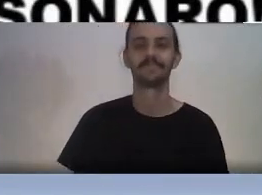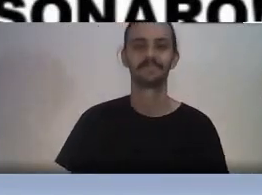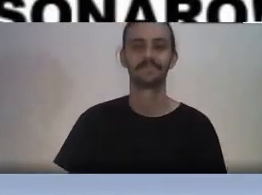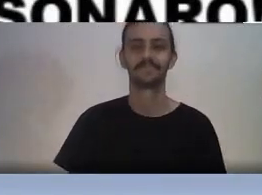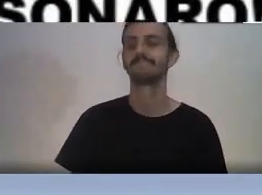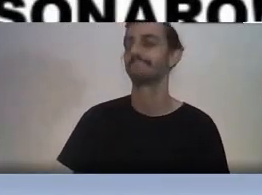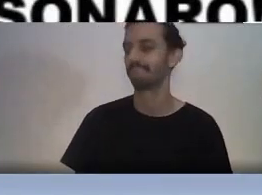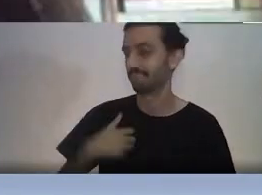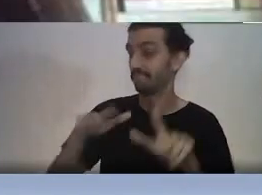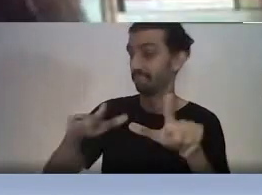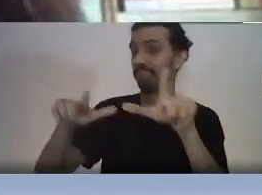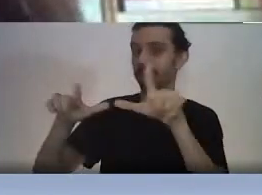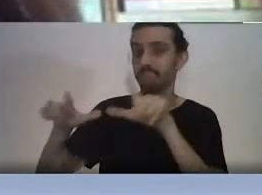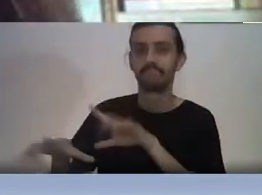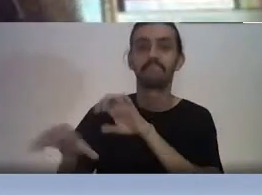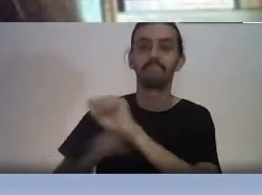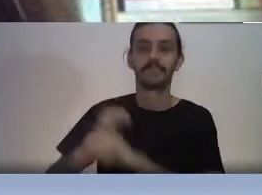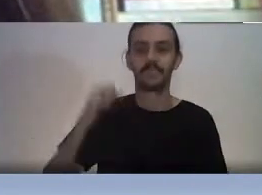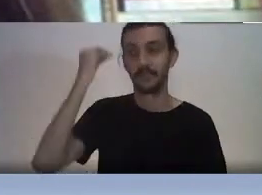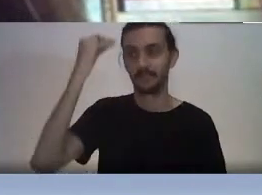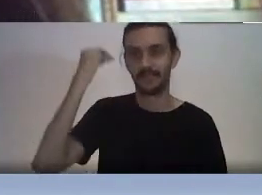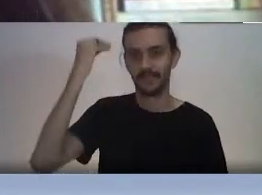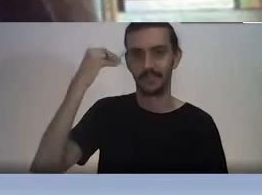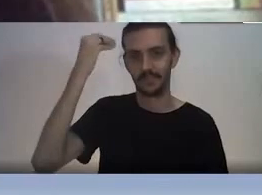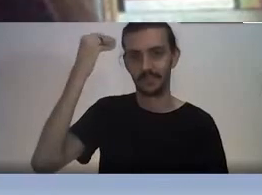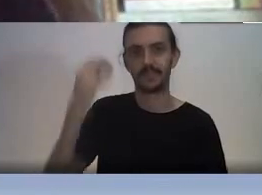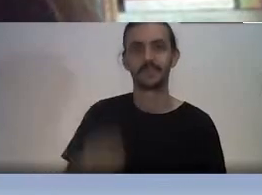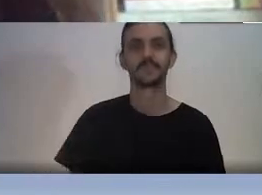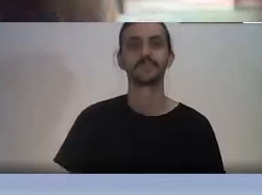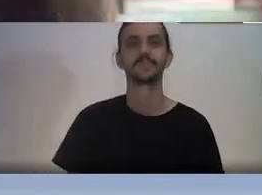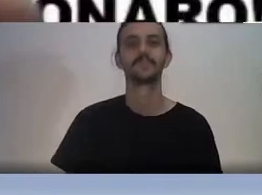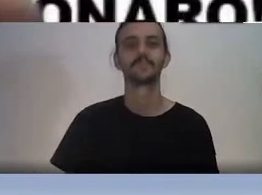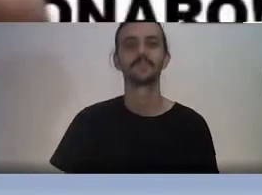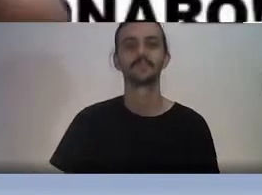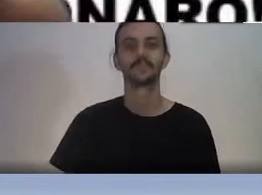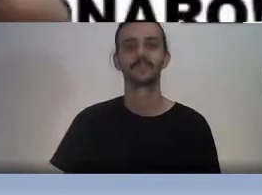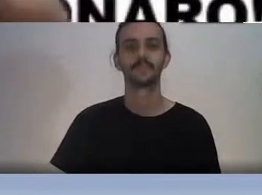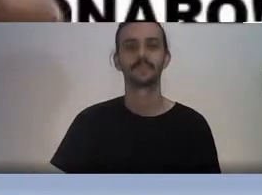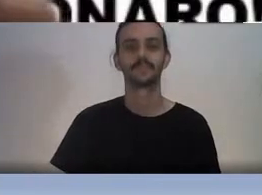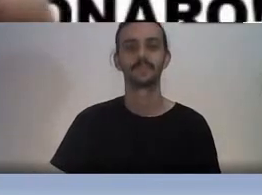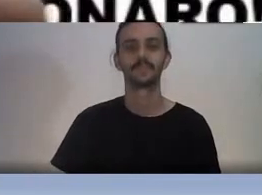Eu lhe concedo o grau de psicóloga. Muito obrigada.